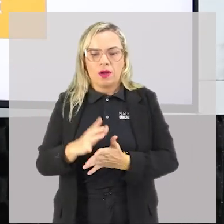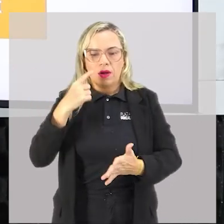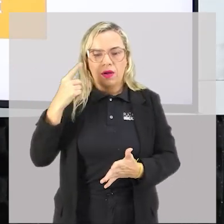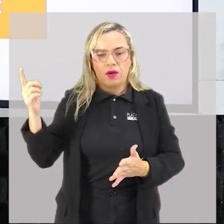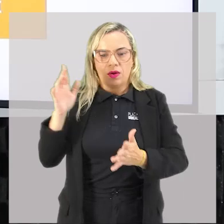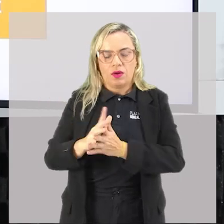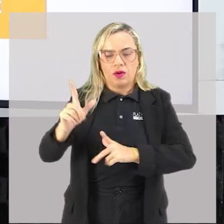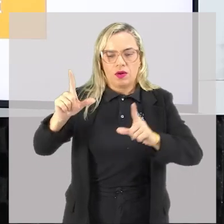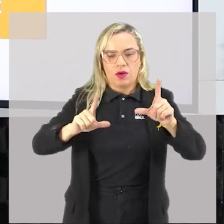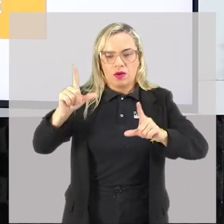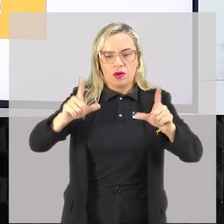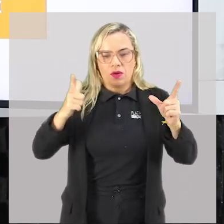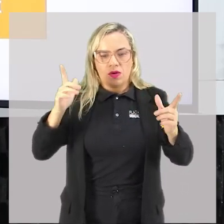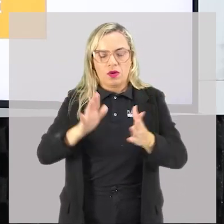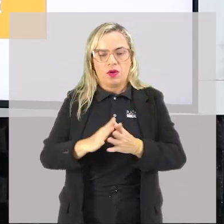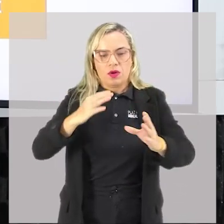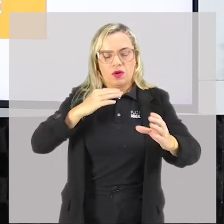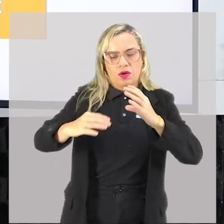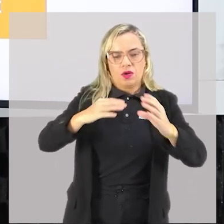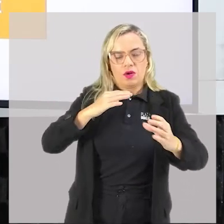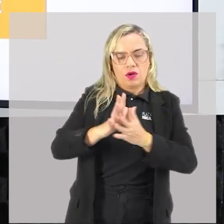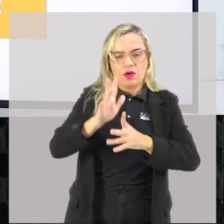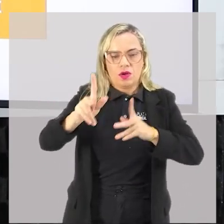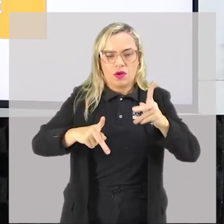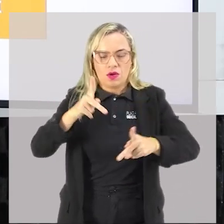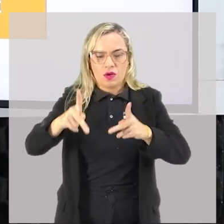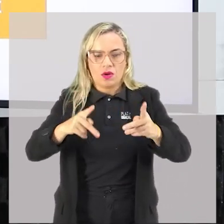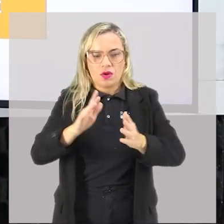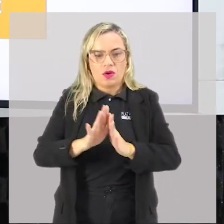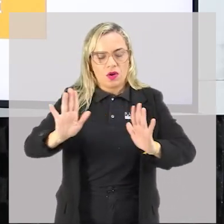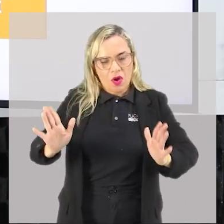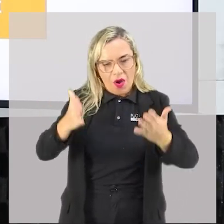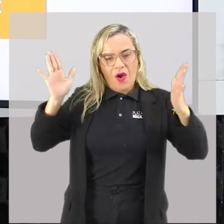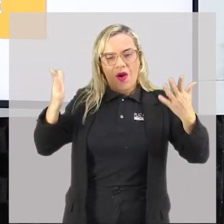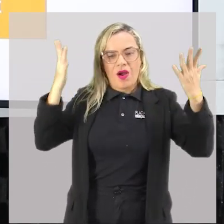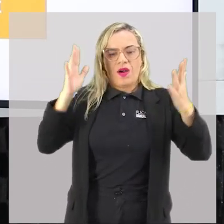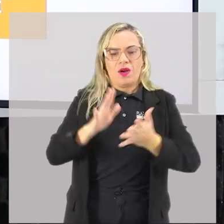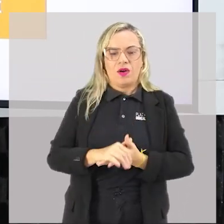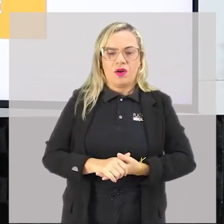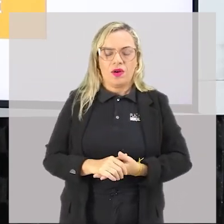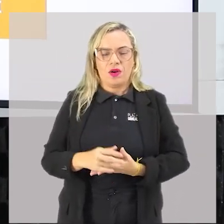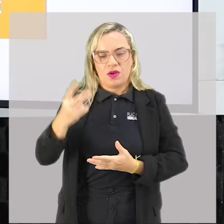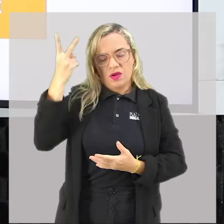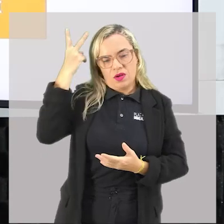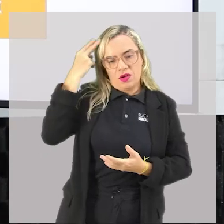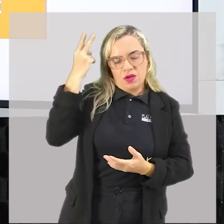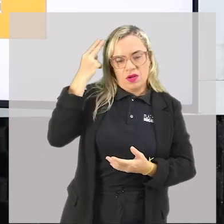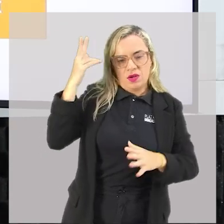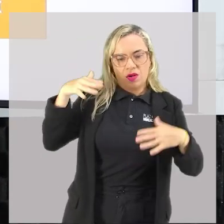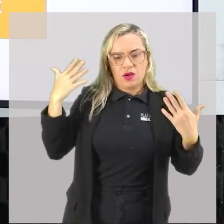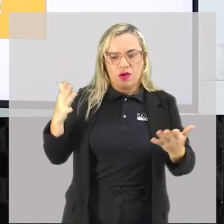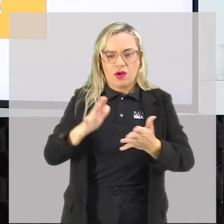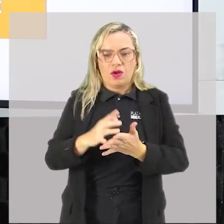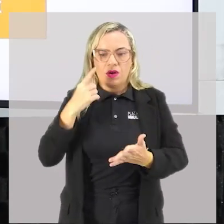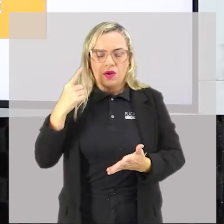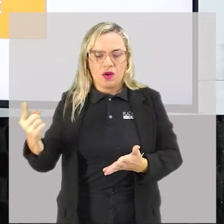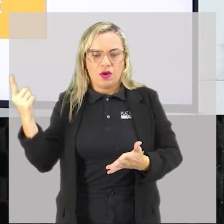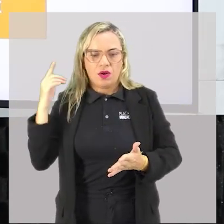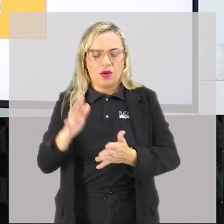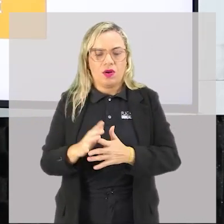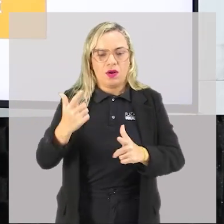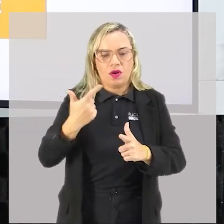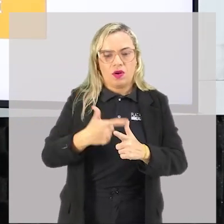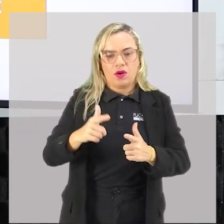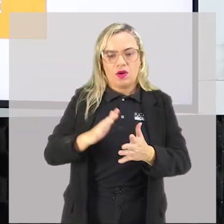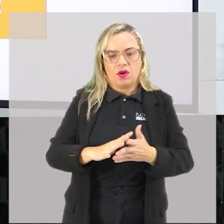tornaram os meios mais populares de entretenimento. E é comum que esses talk shows sejam divididos